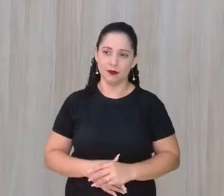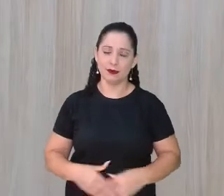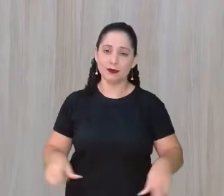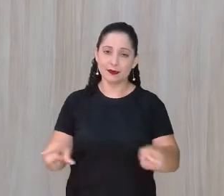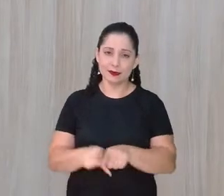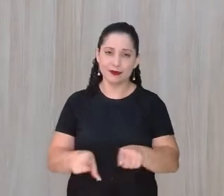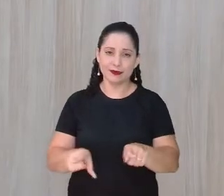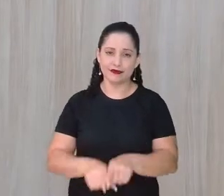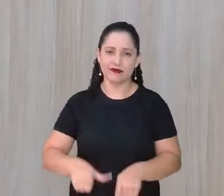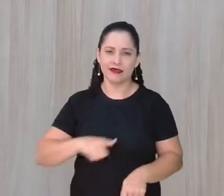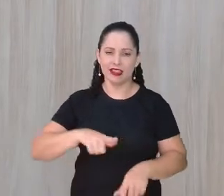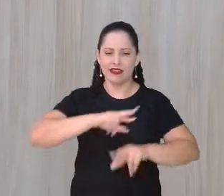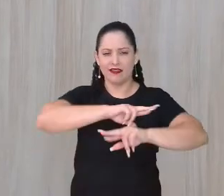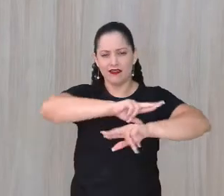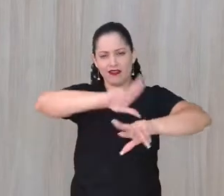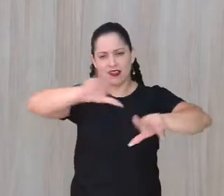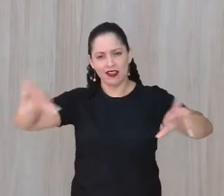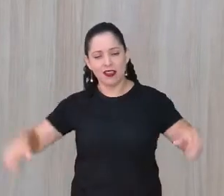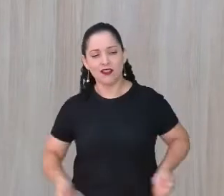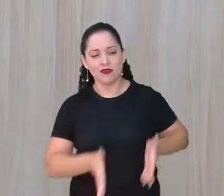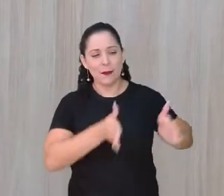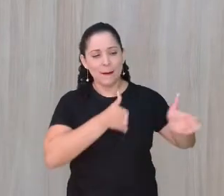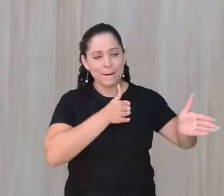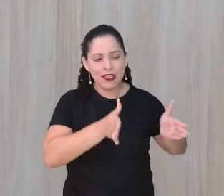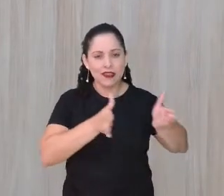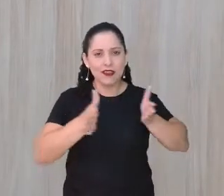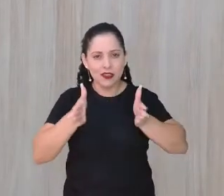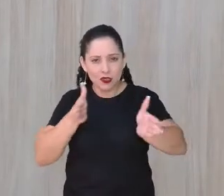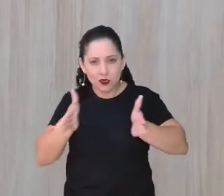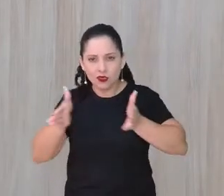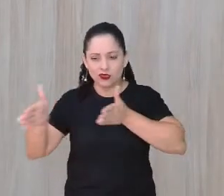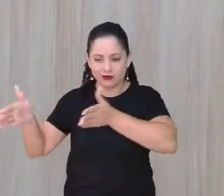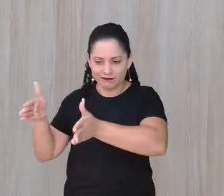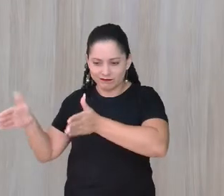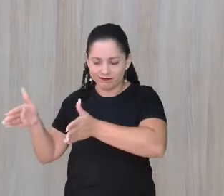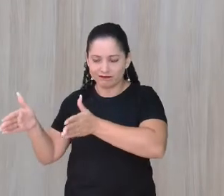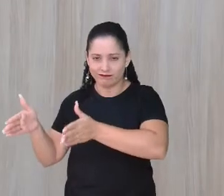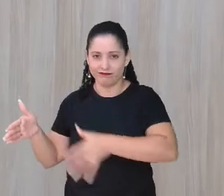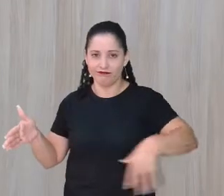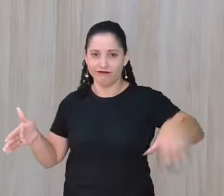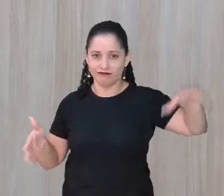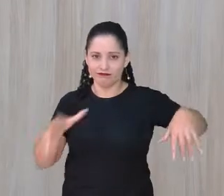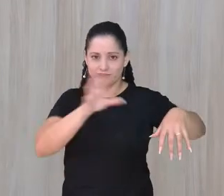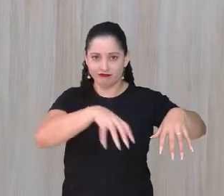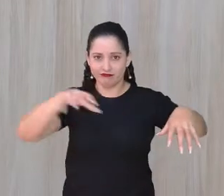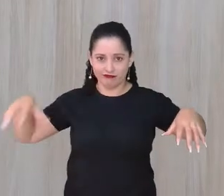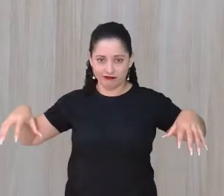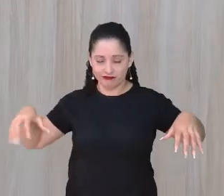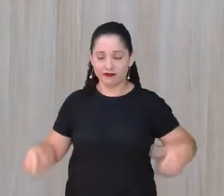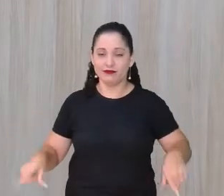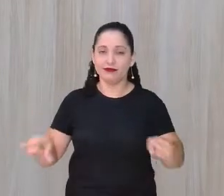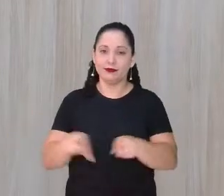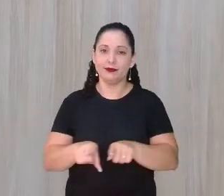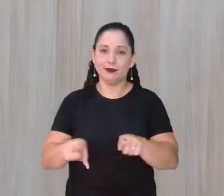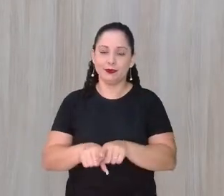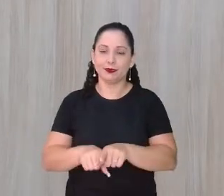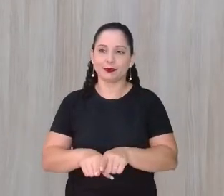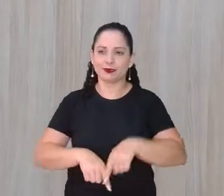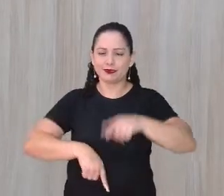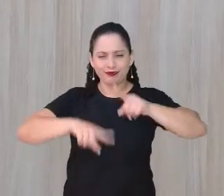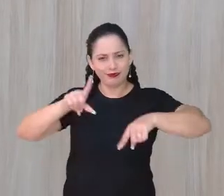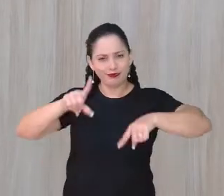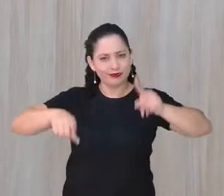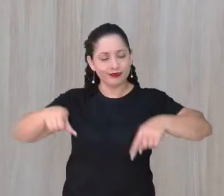de várias fases, vários momentos, né, várias instabilidades também, né, porque o período da Revolução